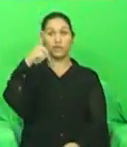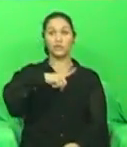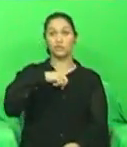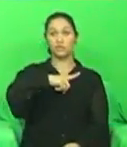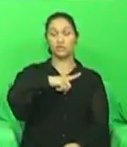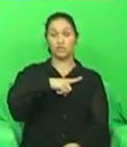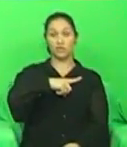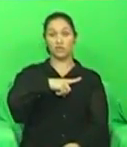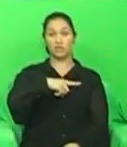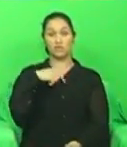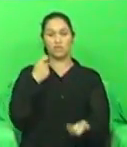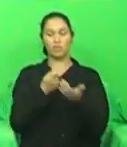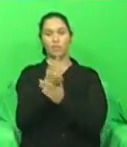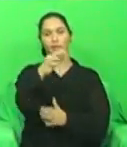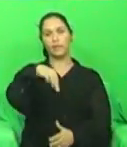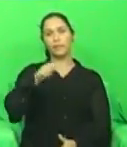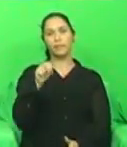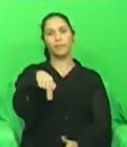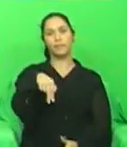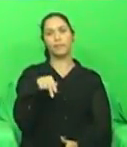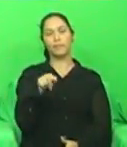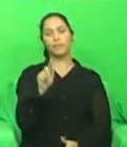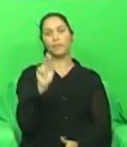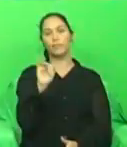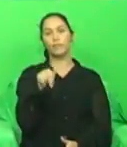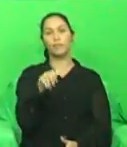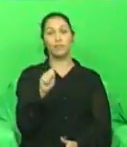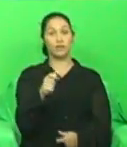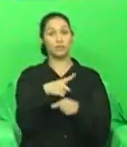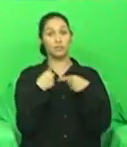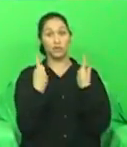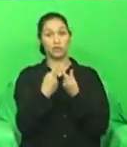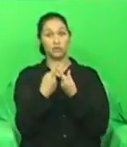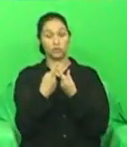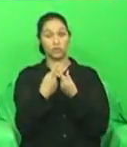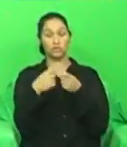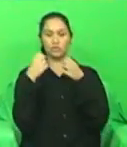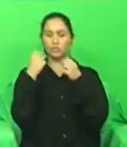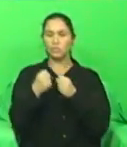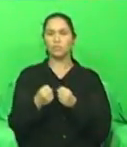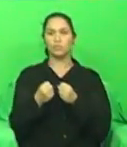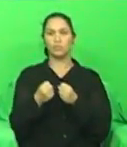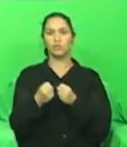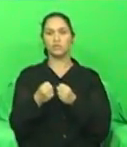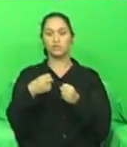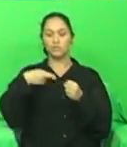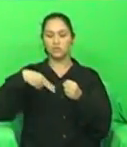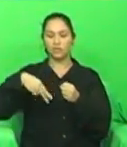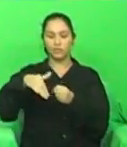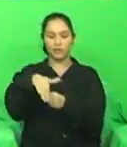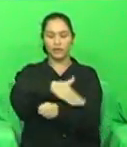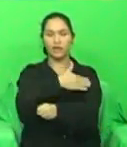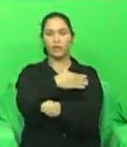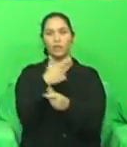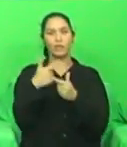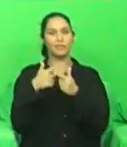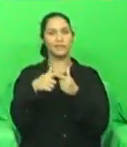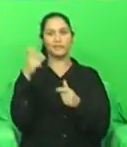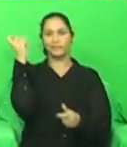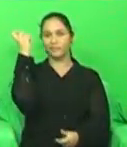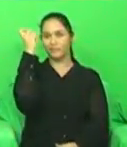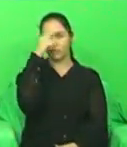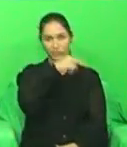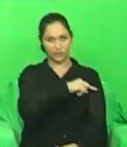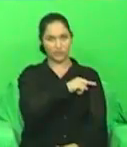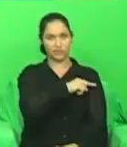mantermos permitindo a as ruas trafegável porque estão intrafegáveis nós da casa tem um apanhando porque acham